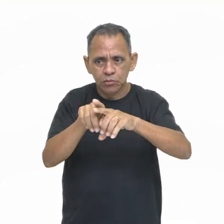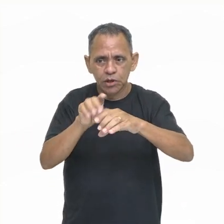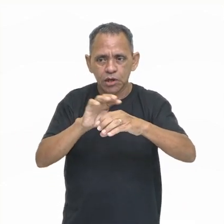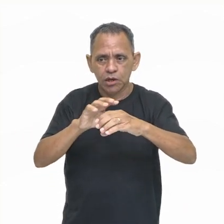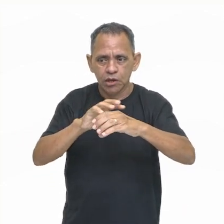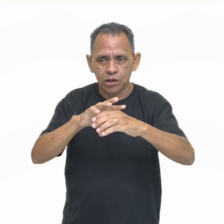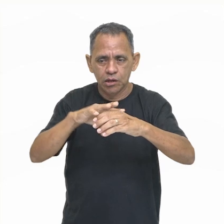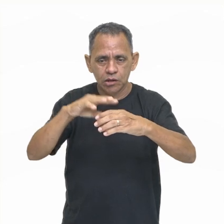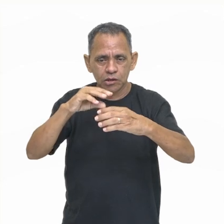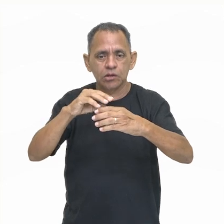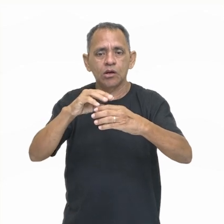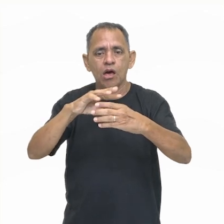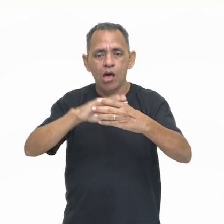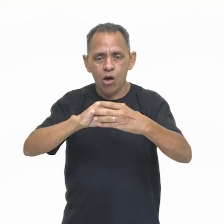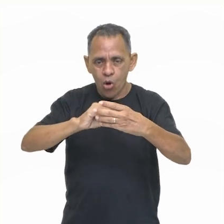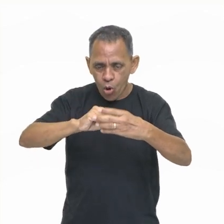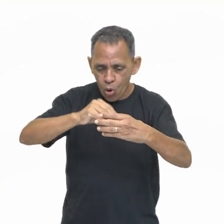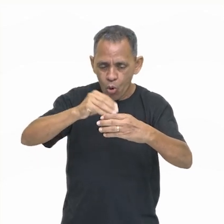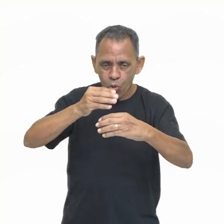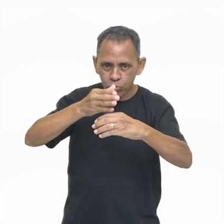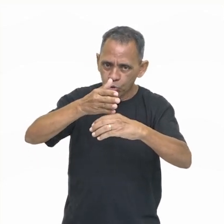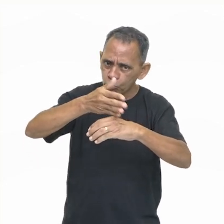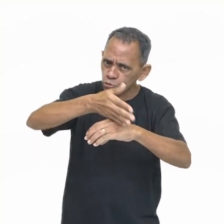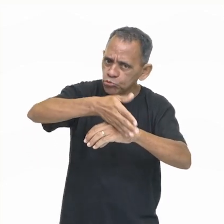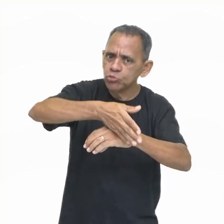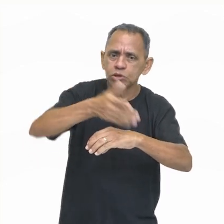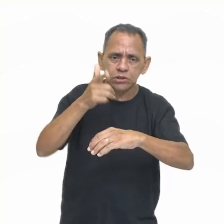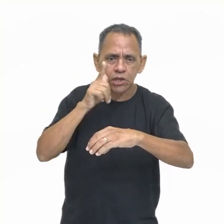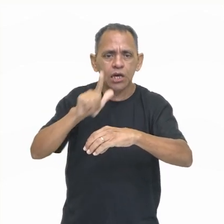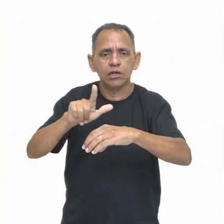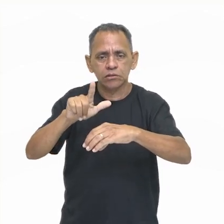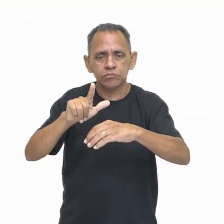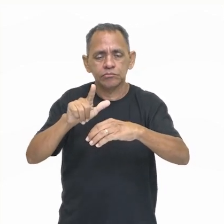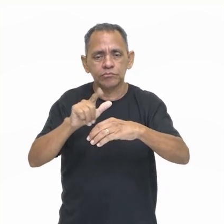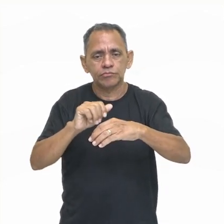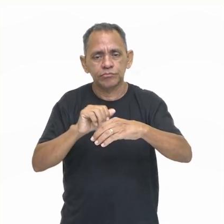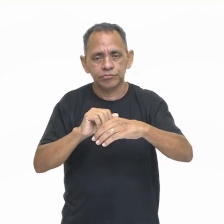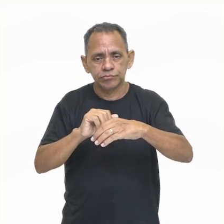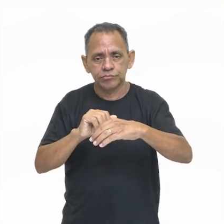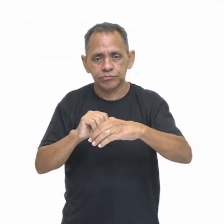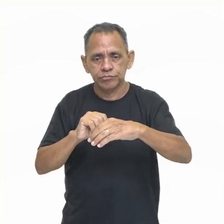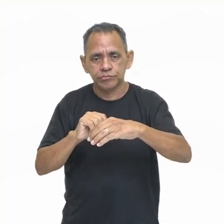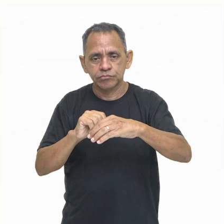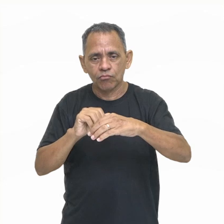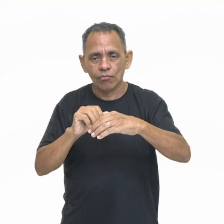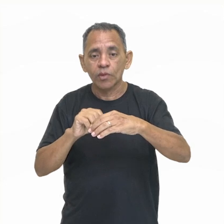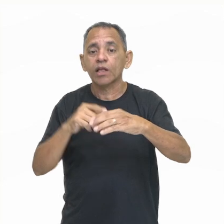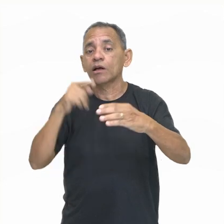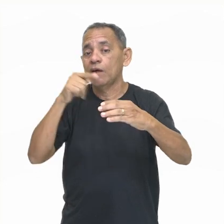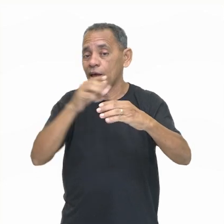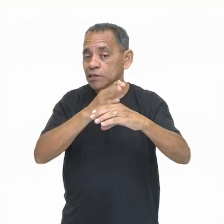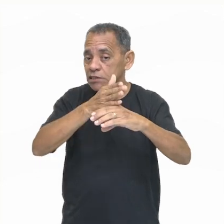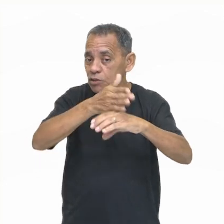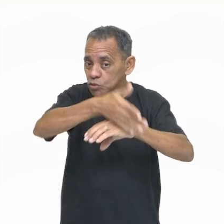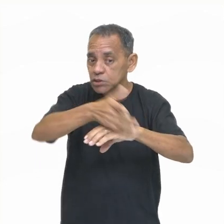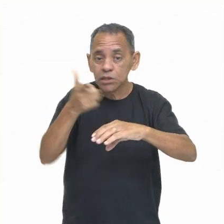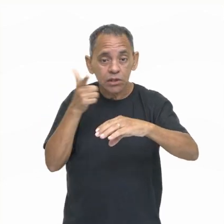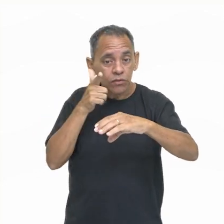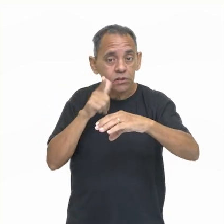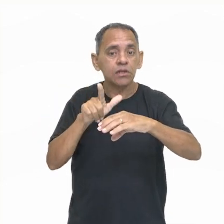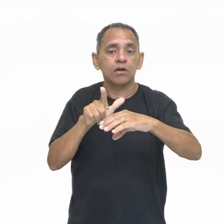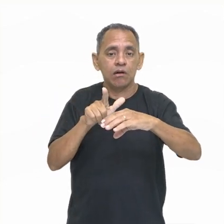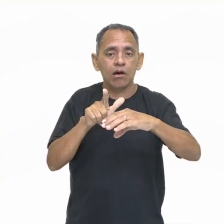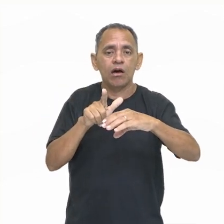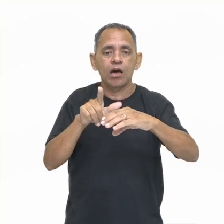atravessam completamente a membrana, certo? E quando isso acontece, Essas que atravessam completamente a membrana